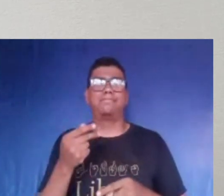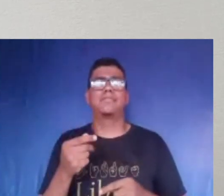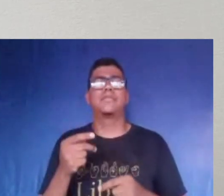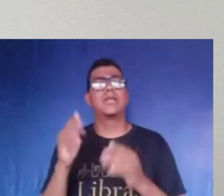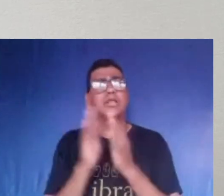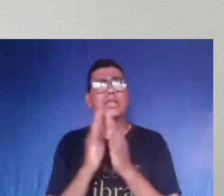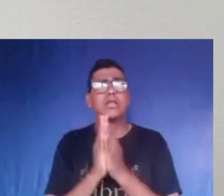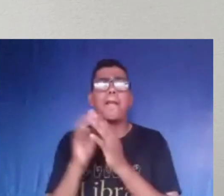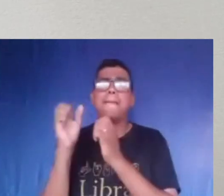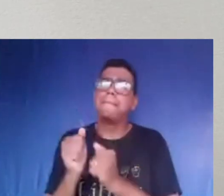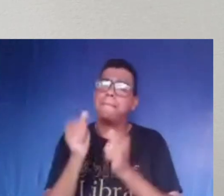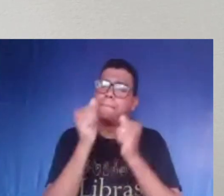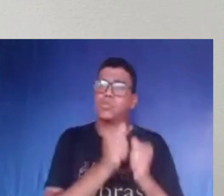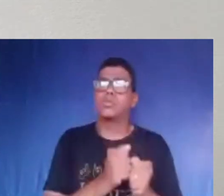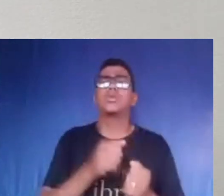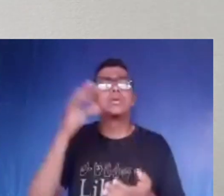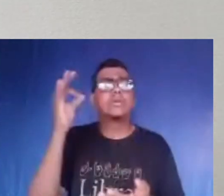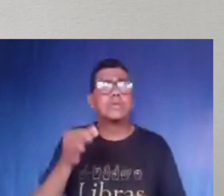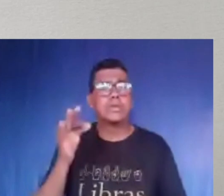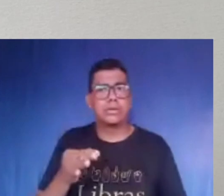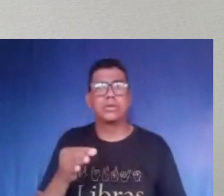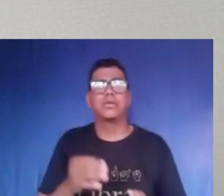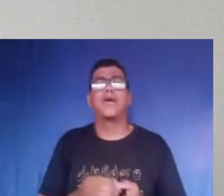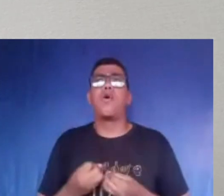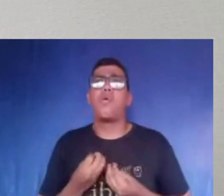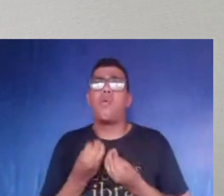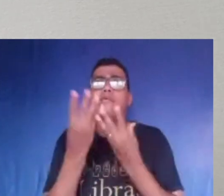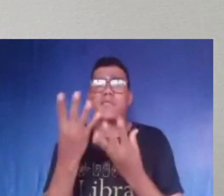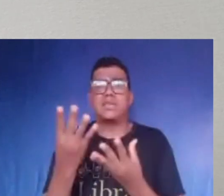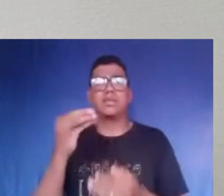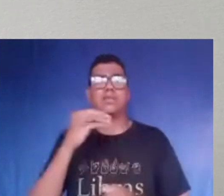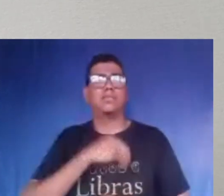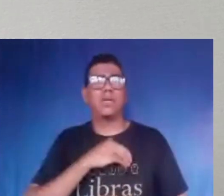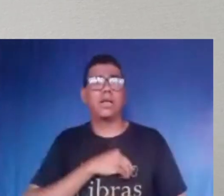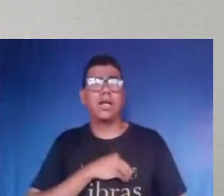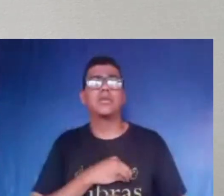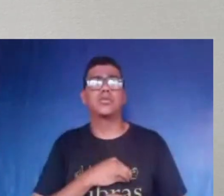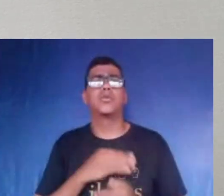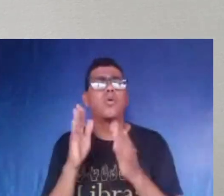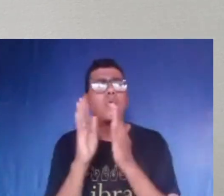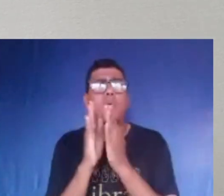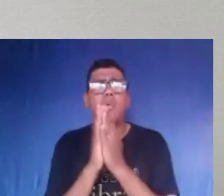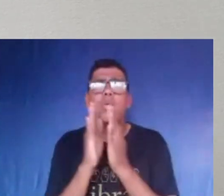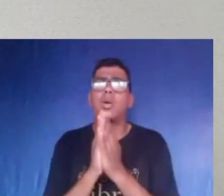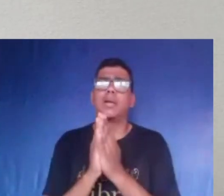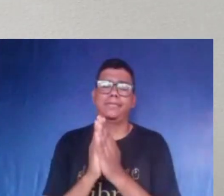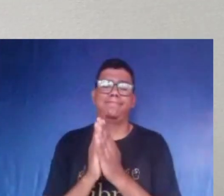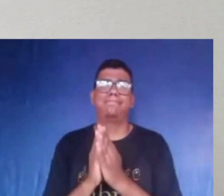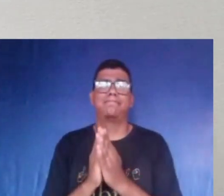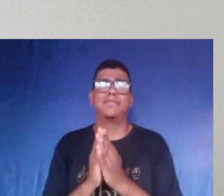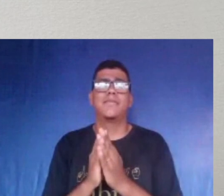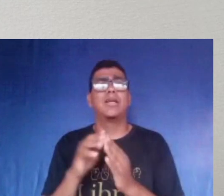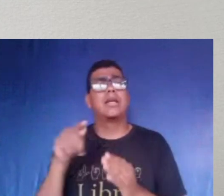é poderosa e eficaz. Algumas das nossas traduções vão dizer que a oração de um justo pode muito em seus efeitos. Então,